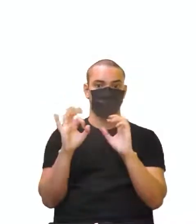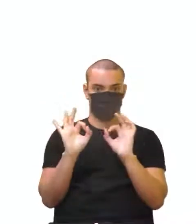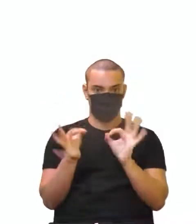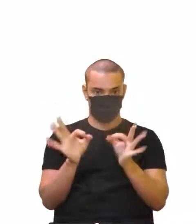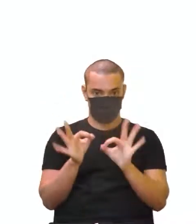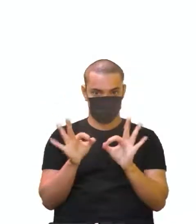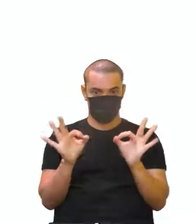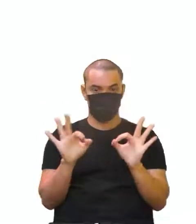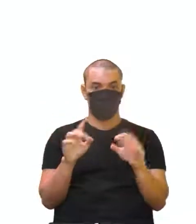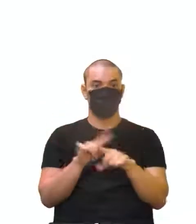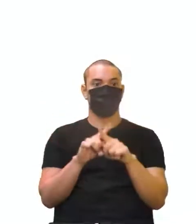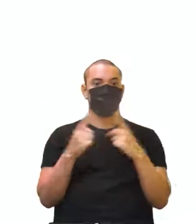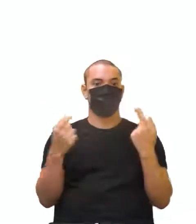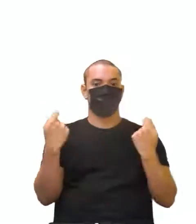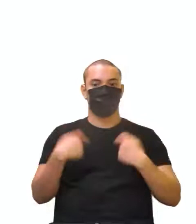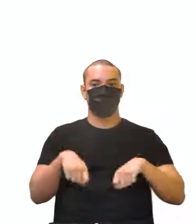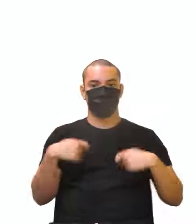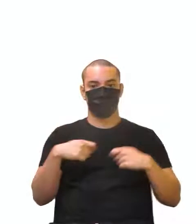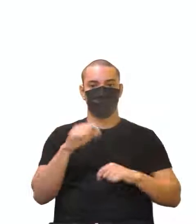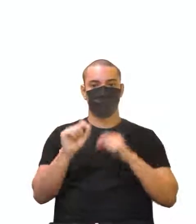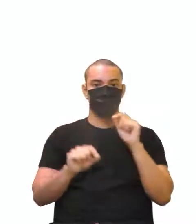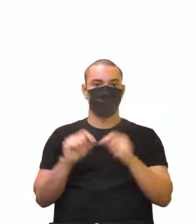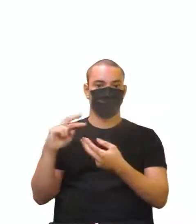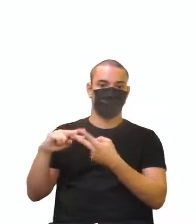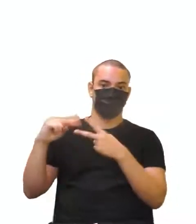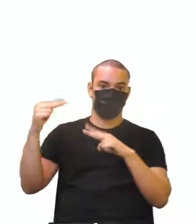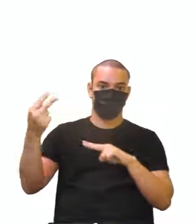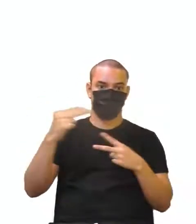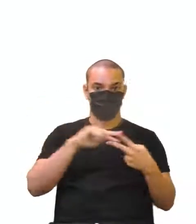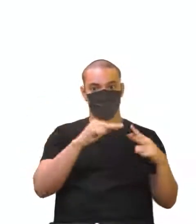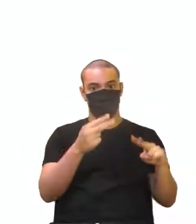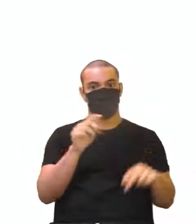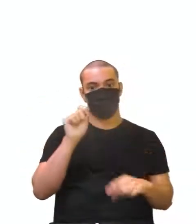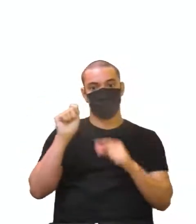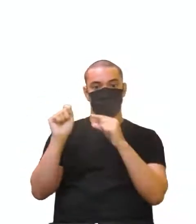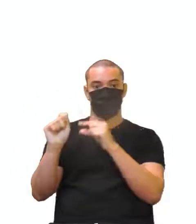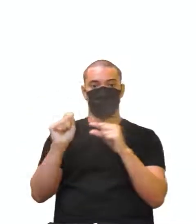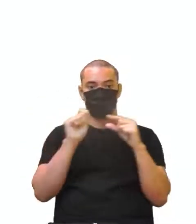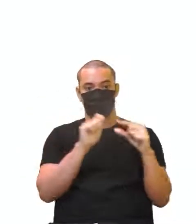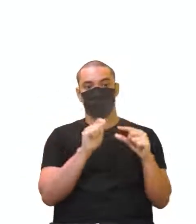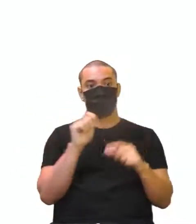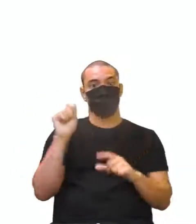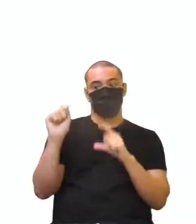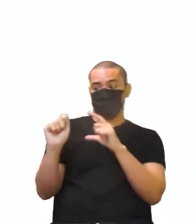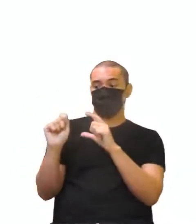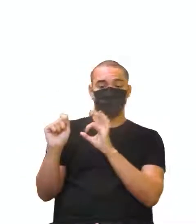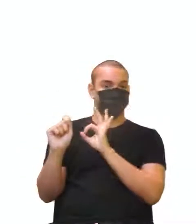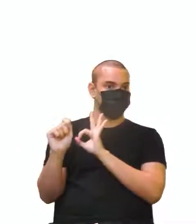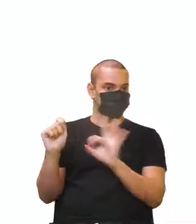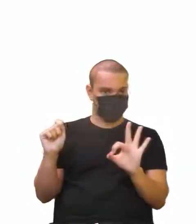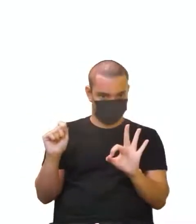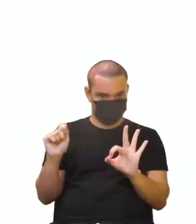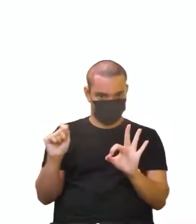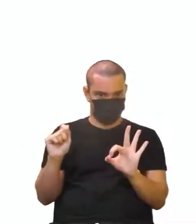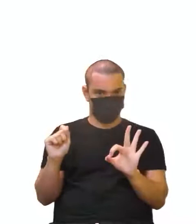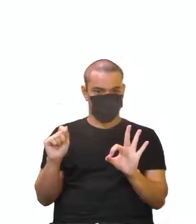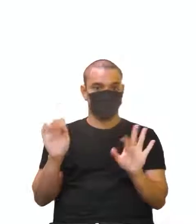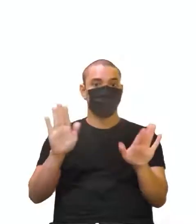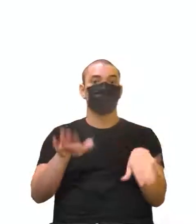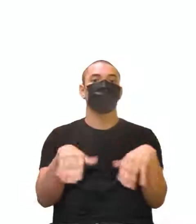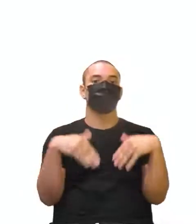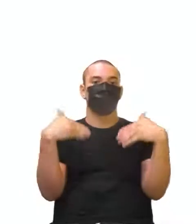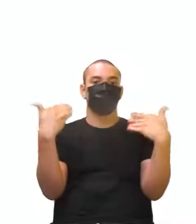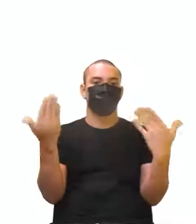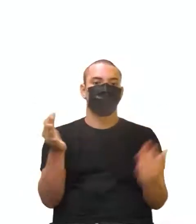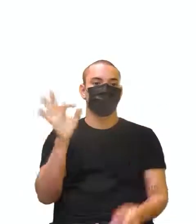para ser albino, ele teria que ser azinho. E se ele nasceu normal, então o azão está garantido, certo? Qual